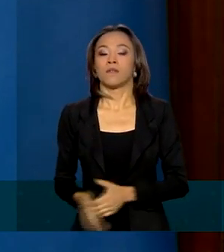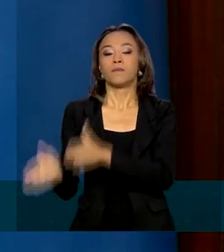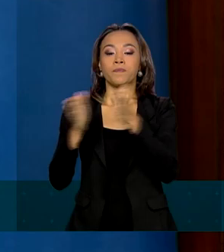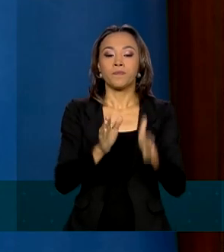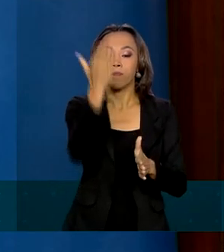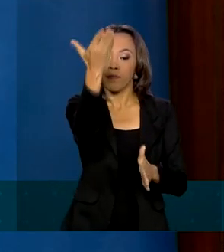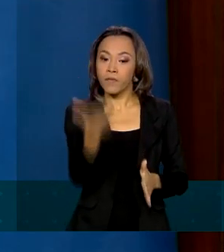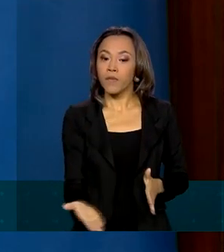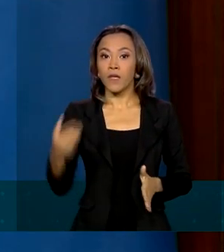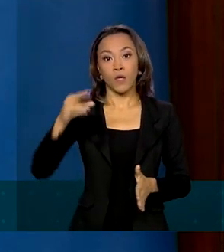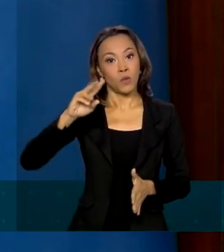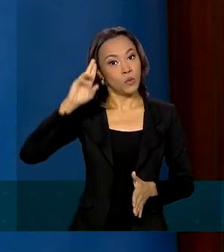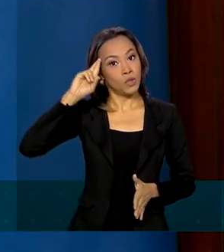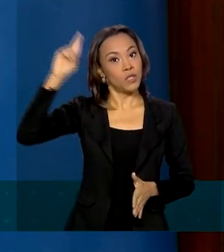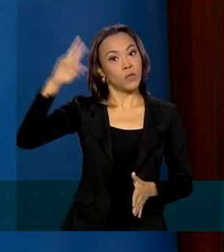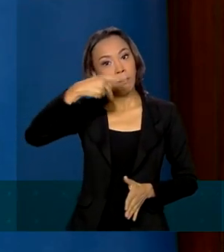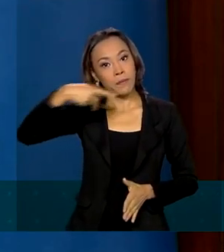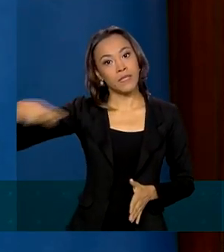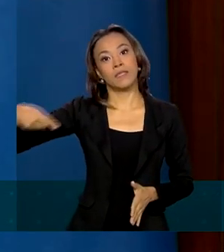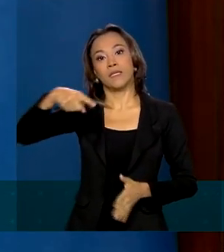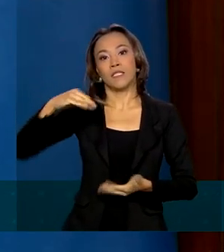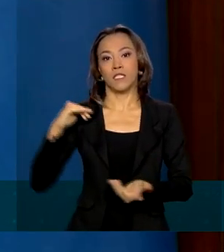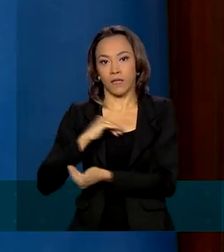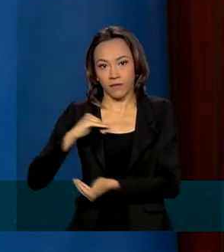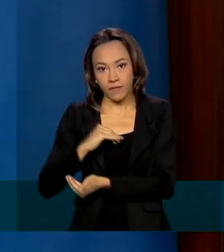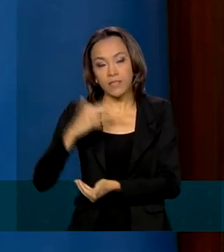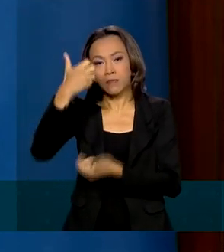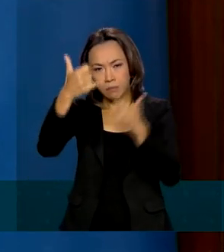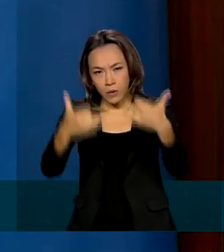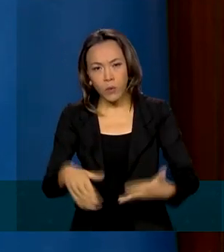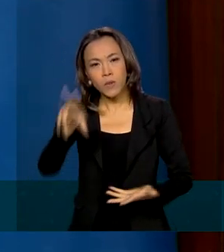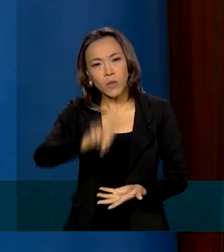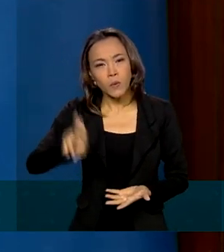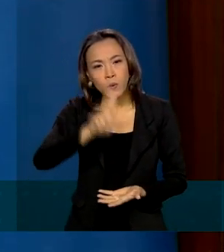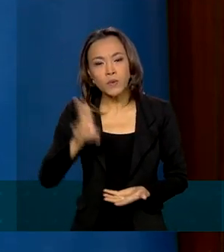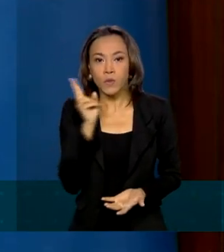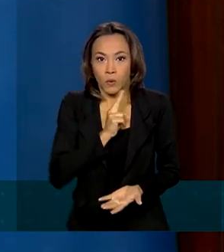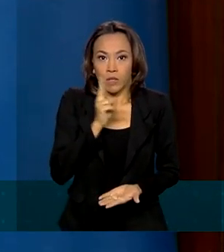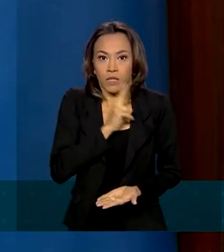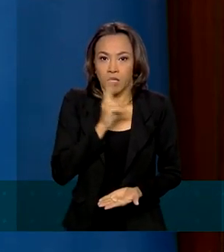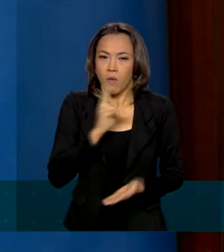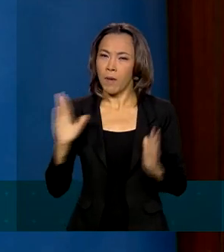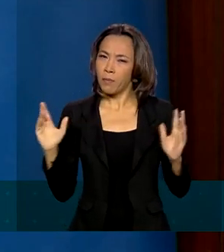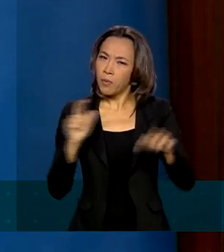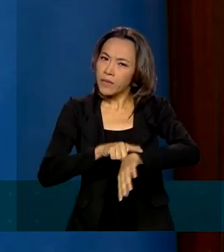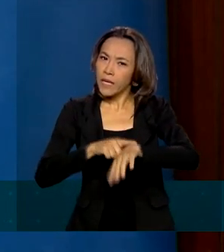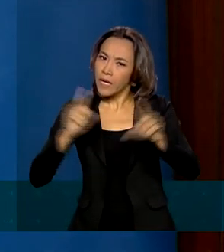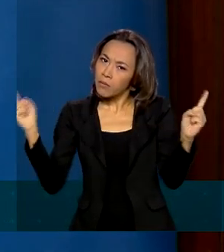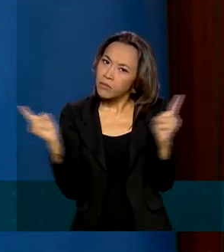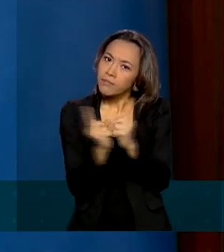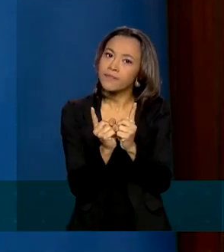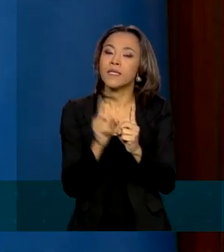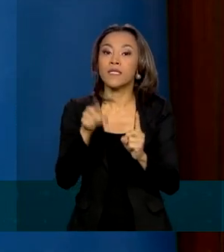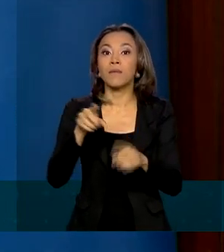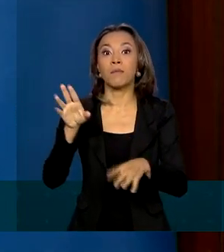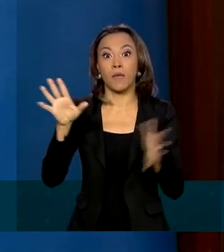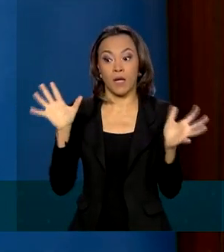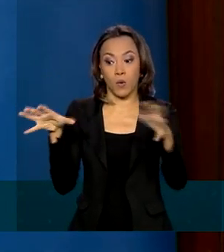da Anvisa destacou que o uso emergencial de vacinas é temporário e apenas para públicos